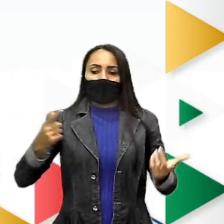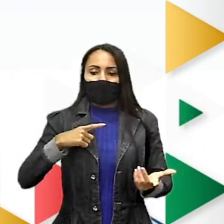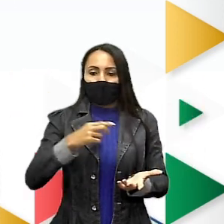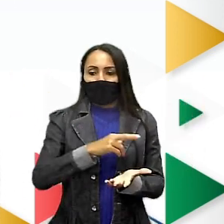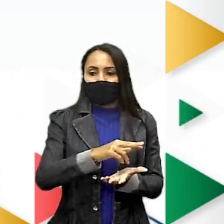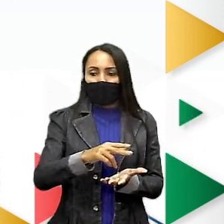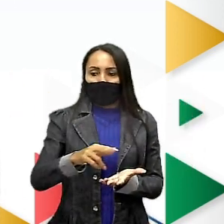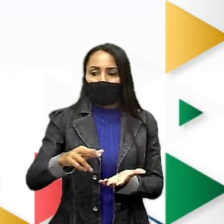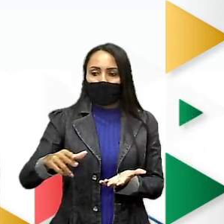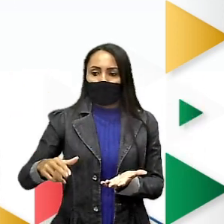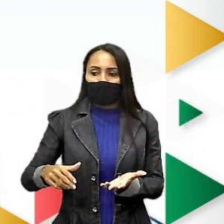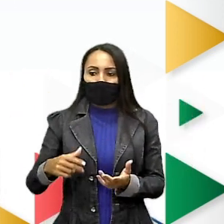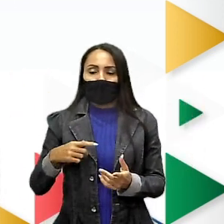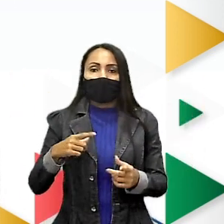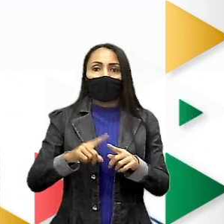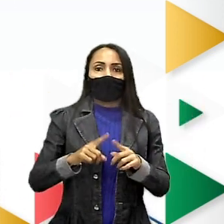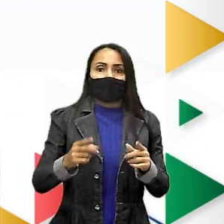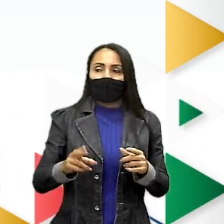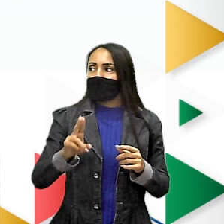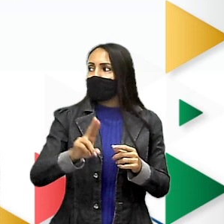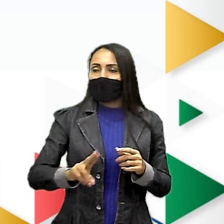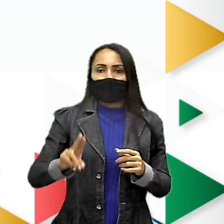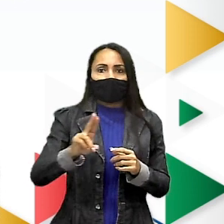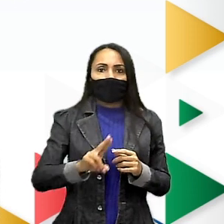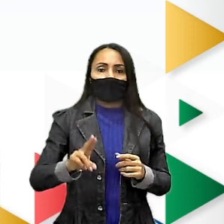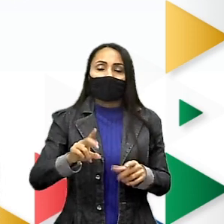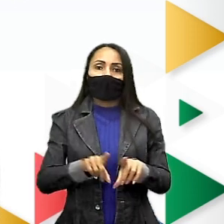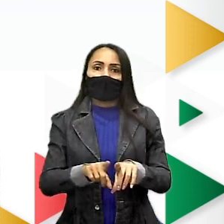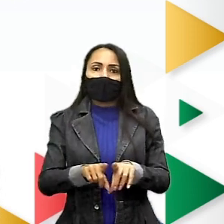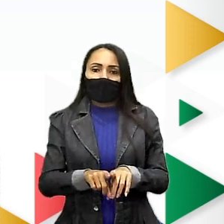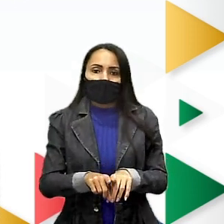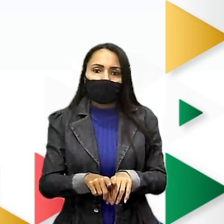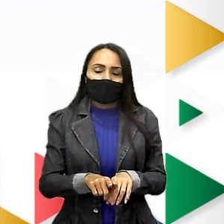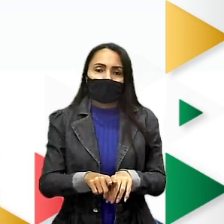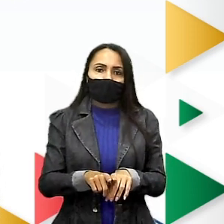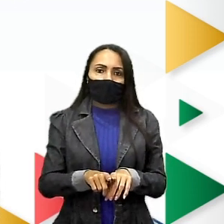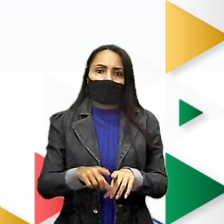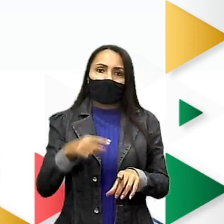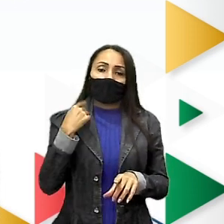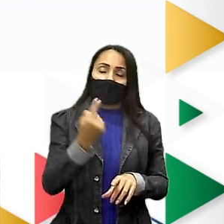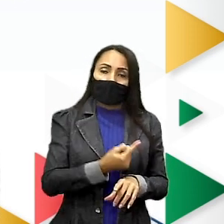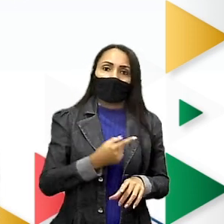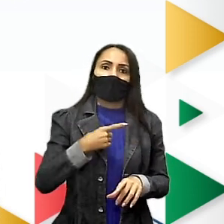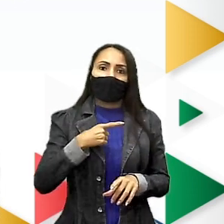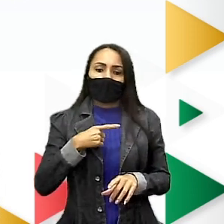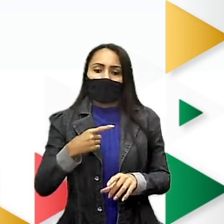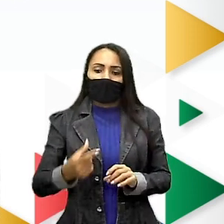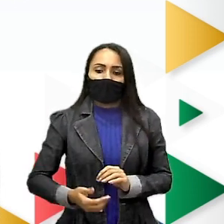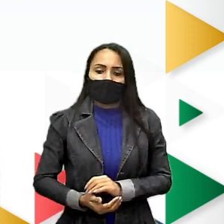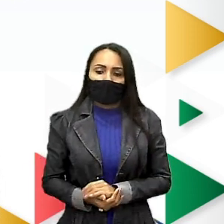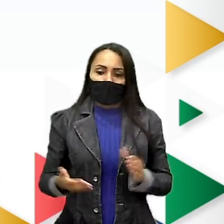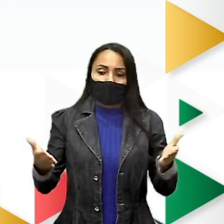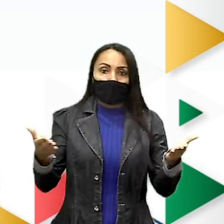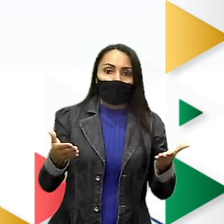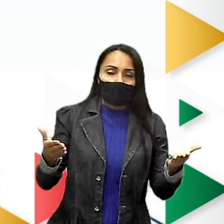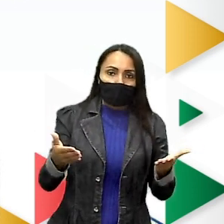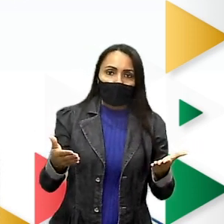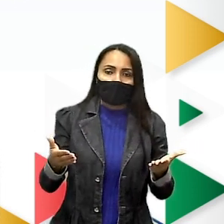outras fontes, mas usinas nucleares, mas nós temos hoje